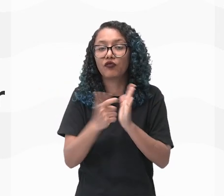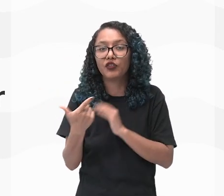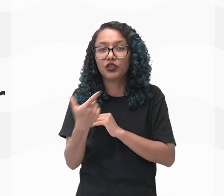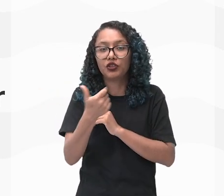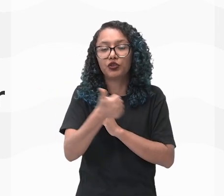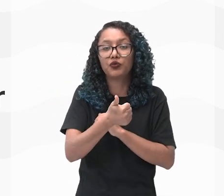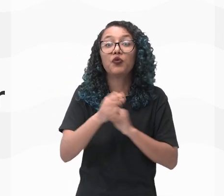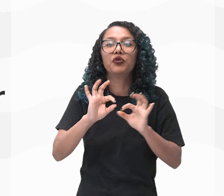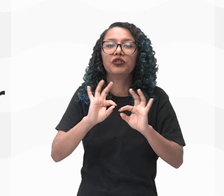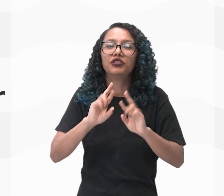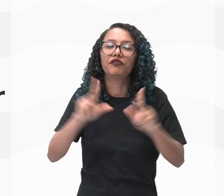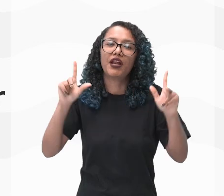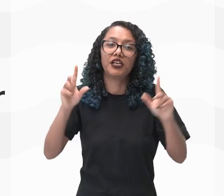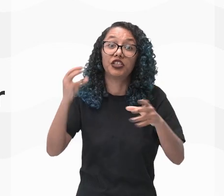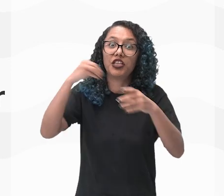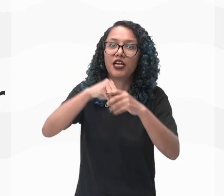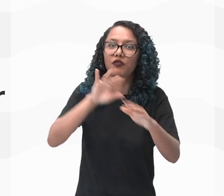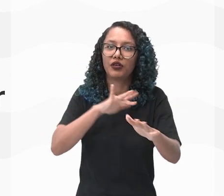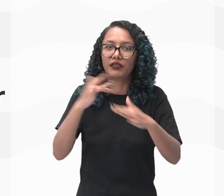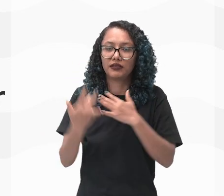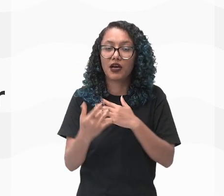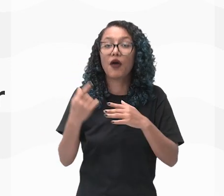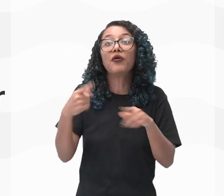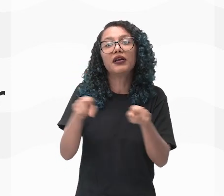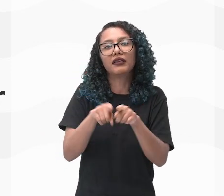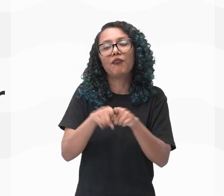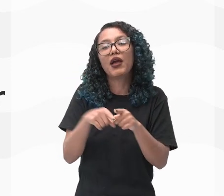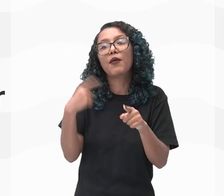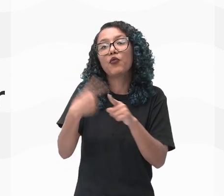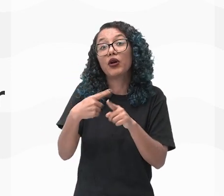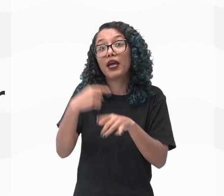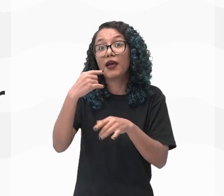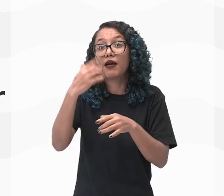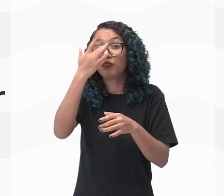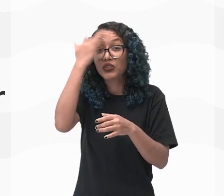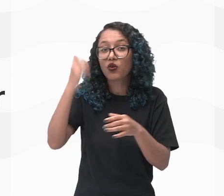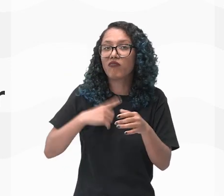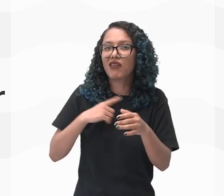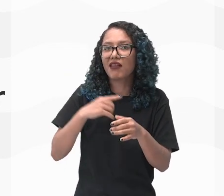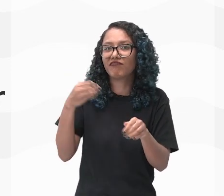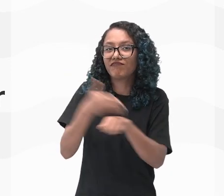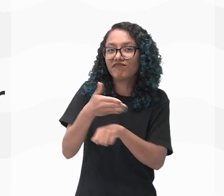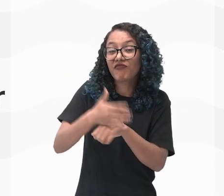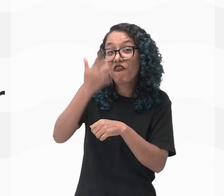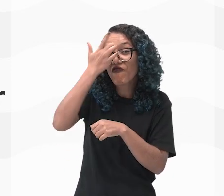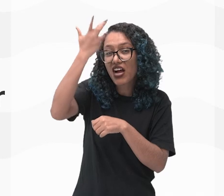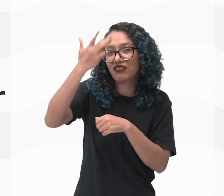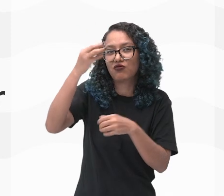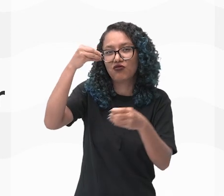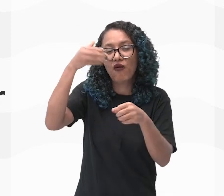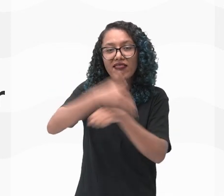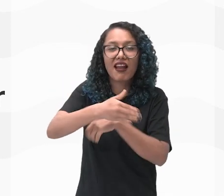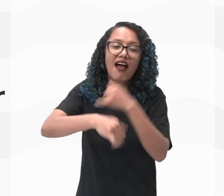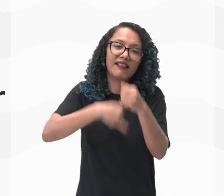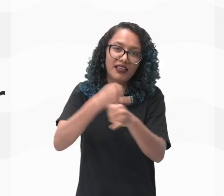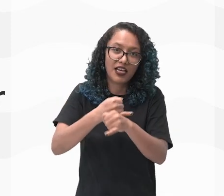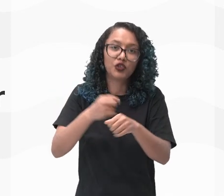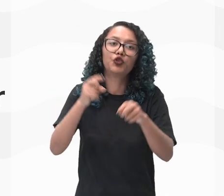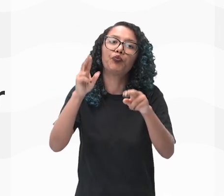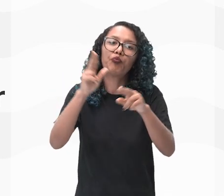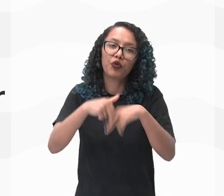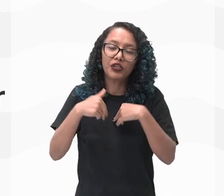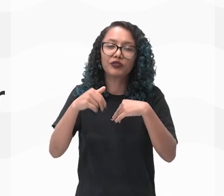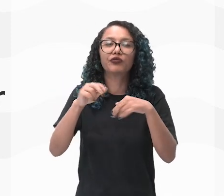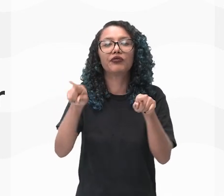amplamente conhecido durante as eleições presidenciais dos Estados Unidos em 2016,